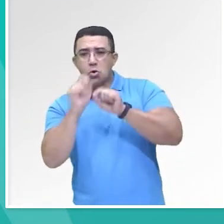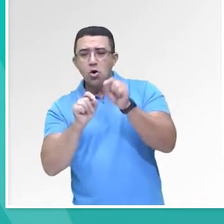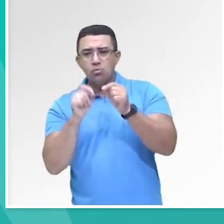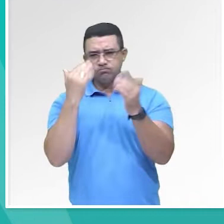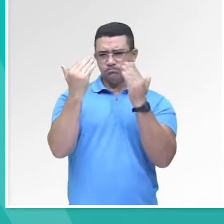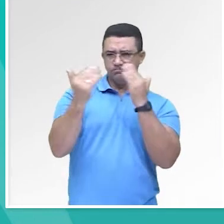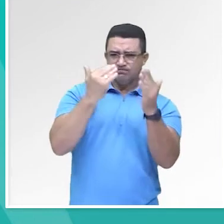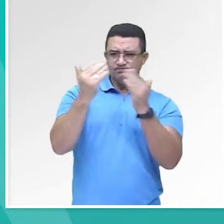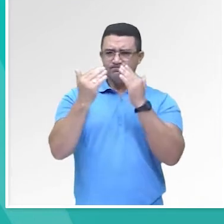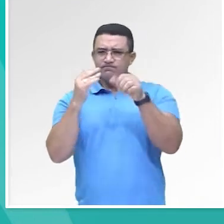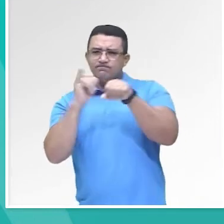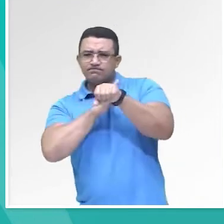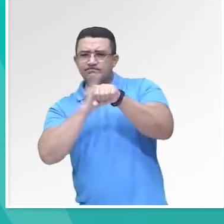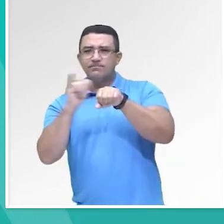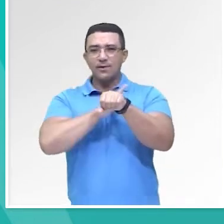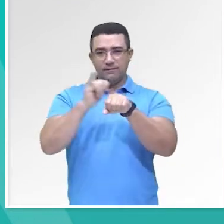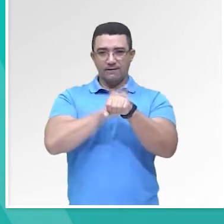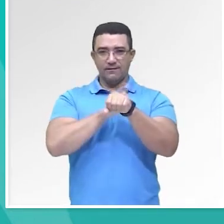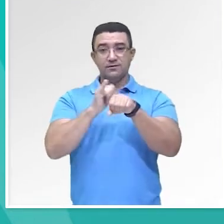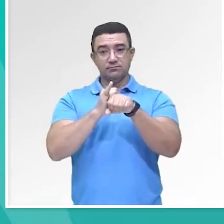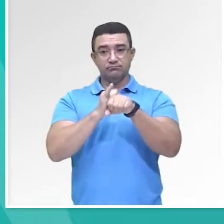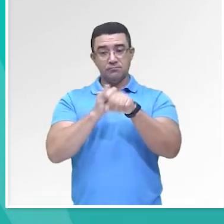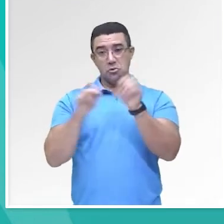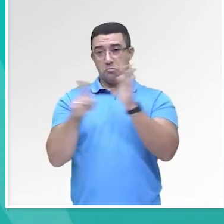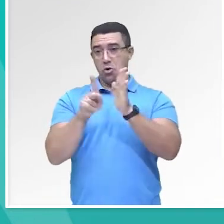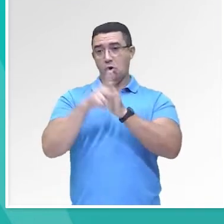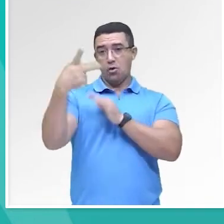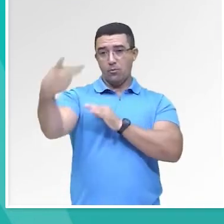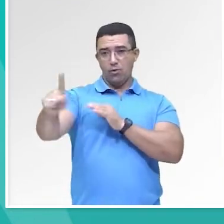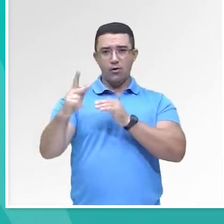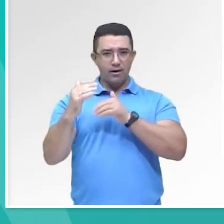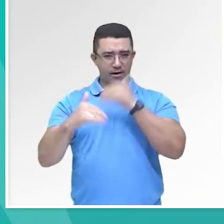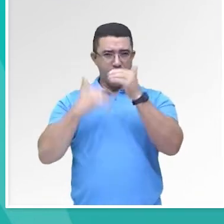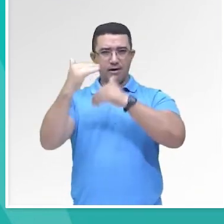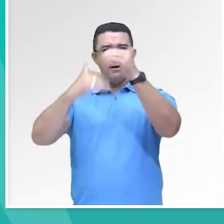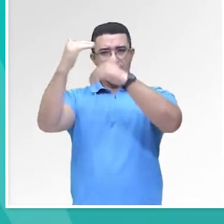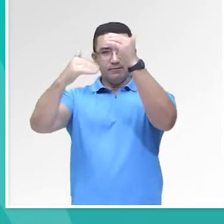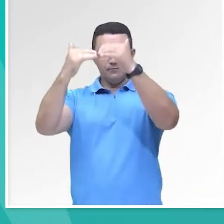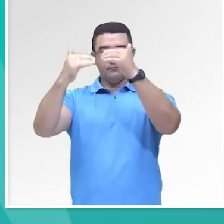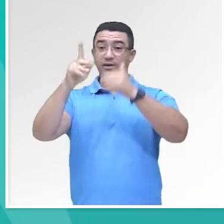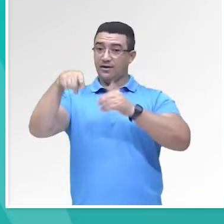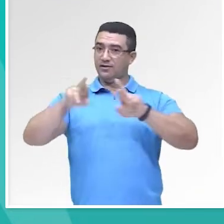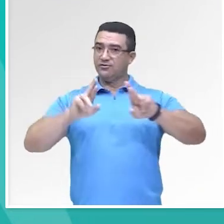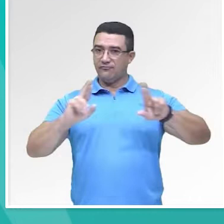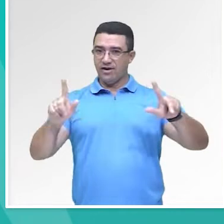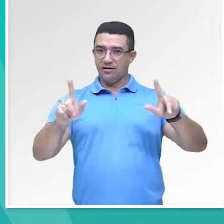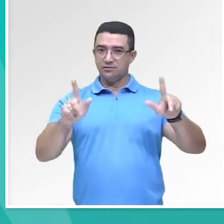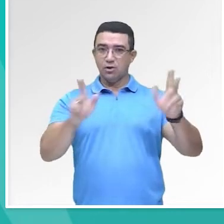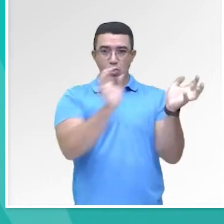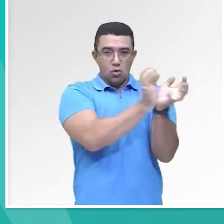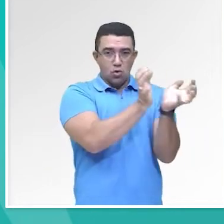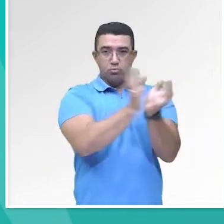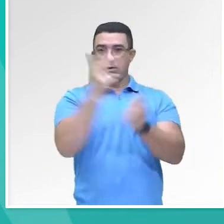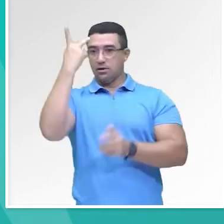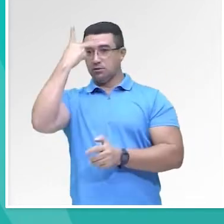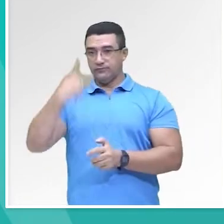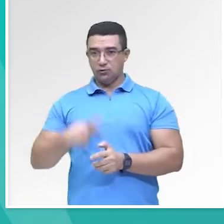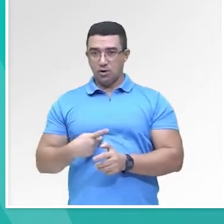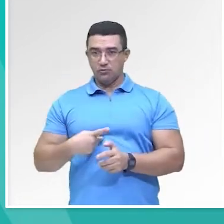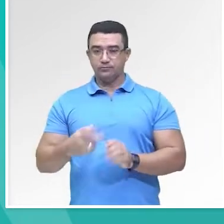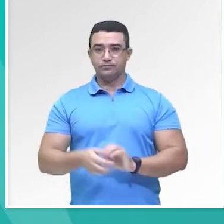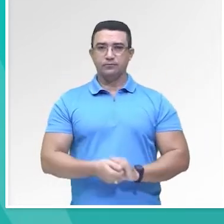próprio desempenho, tá certo? Então, essa é uma das diferenças mais marcantes. Lembrando que no